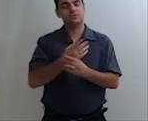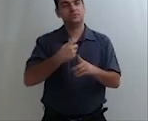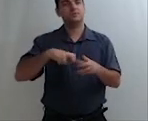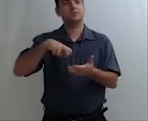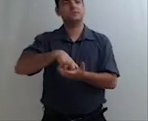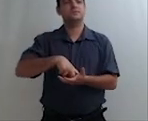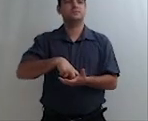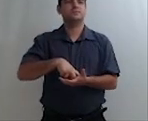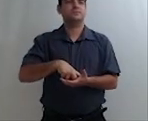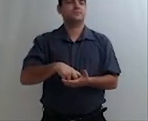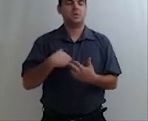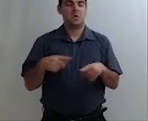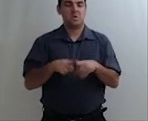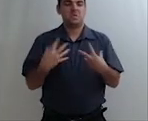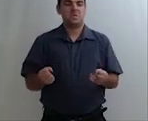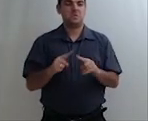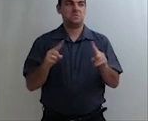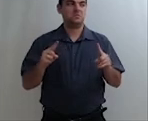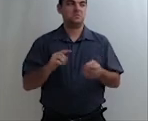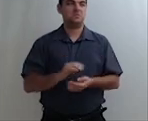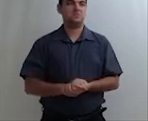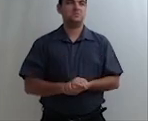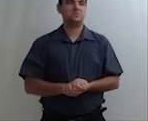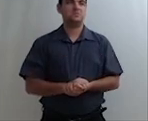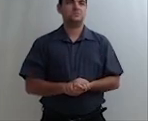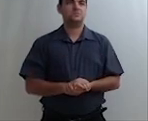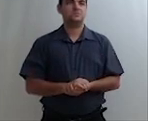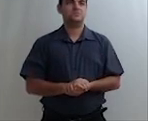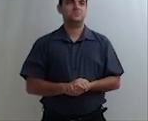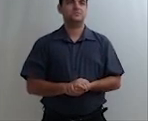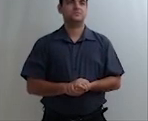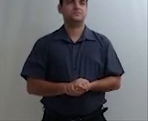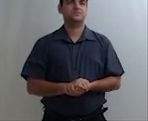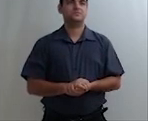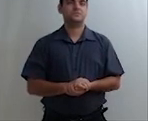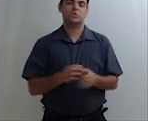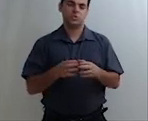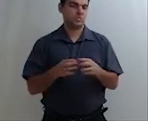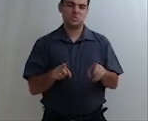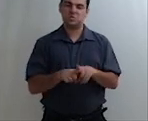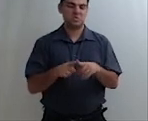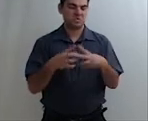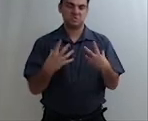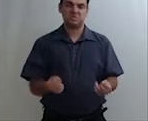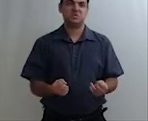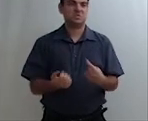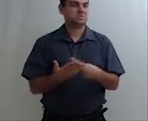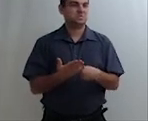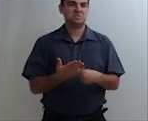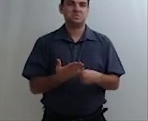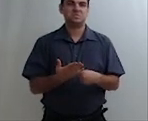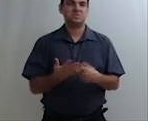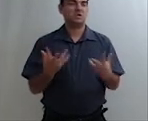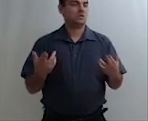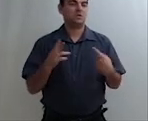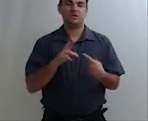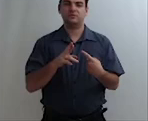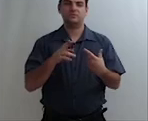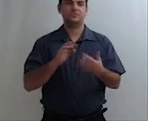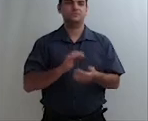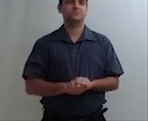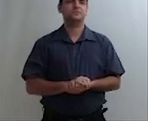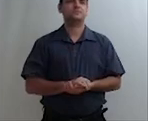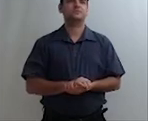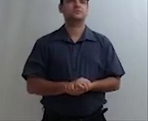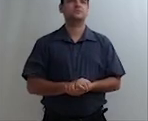senhor presidente pois não também não há dissenso fica assim proclamado o resultado por unanimidade nos termos do voto do